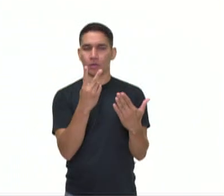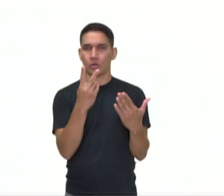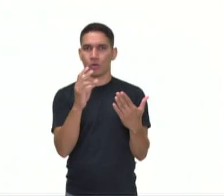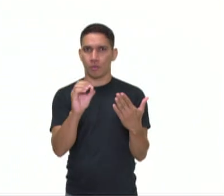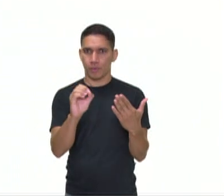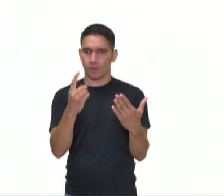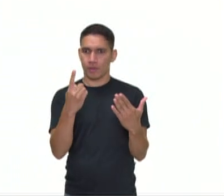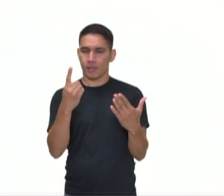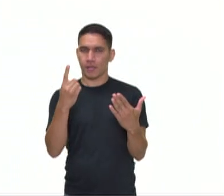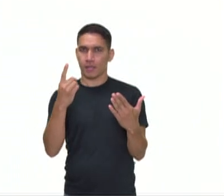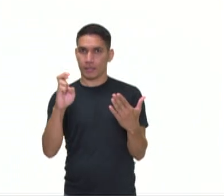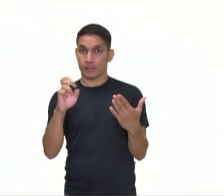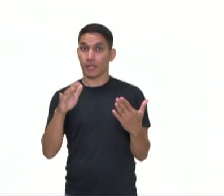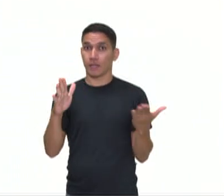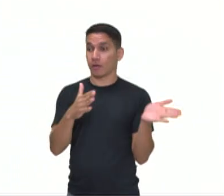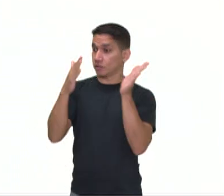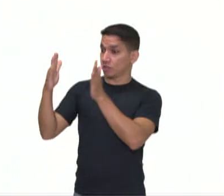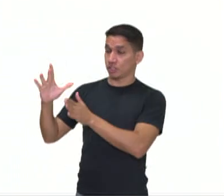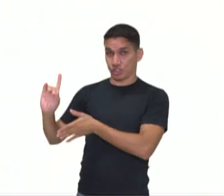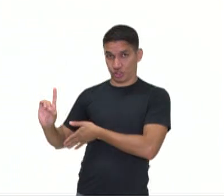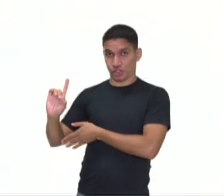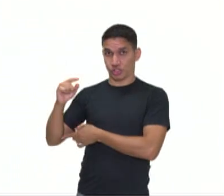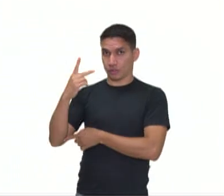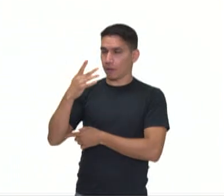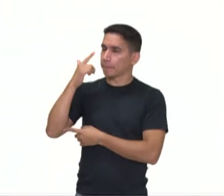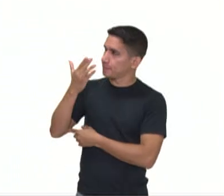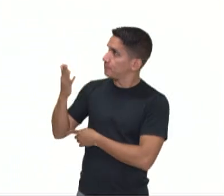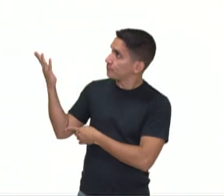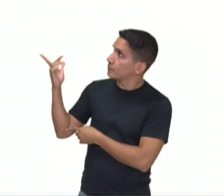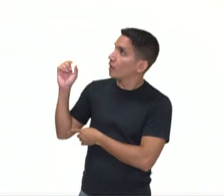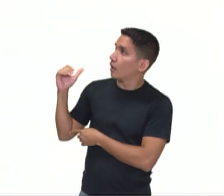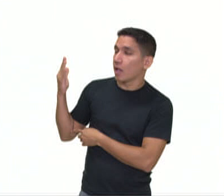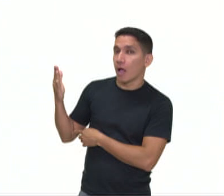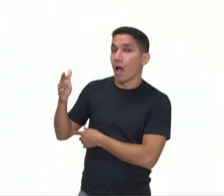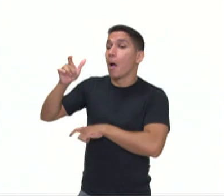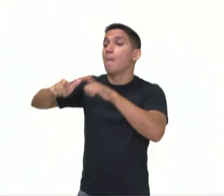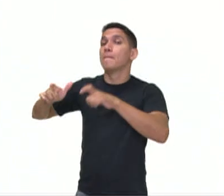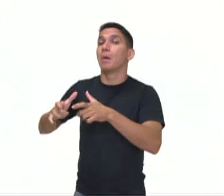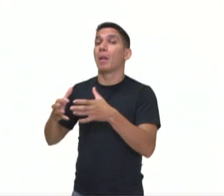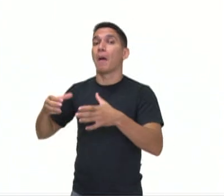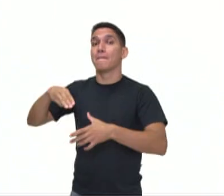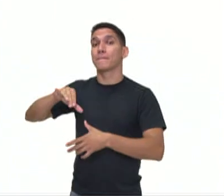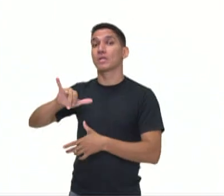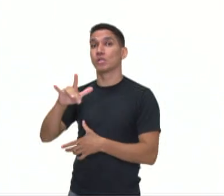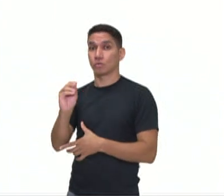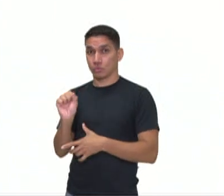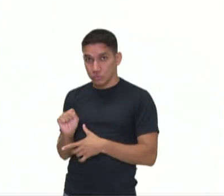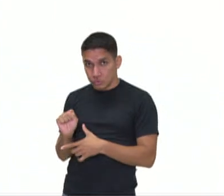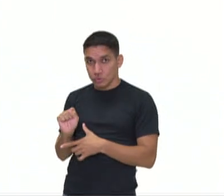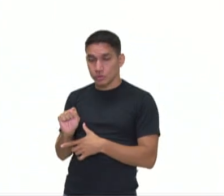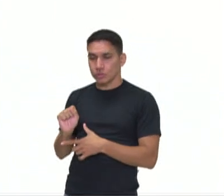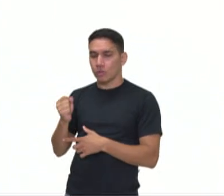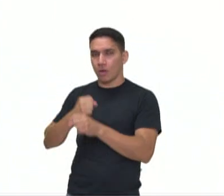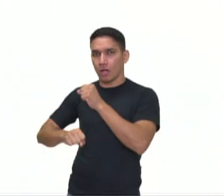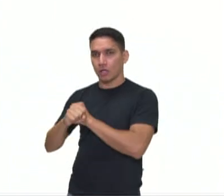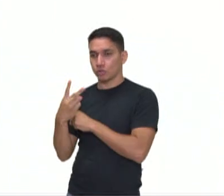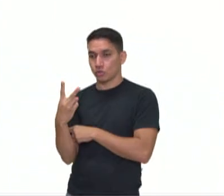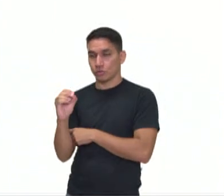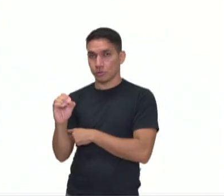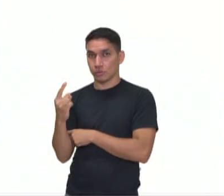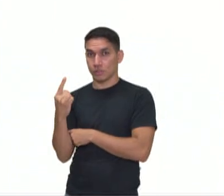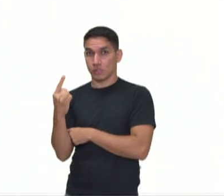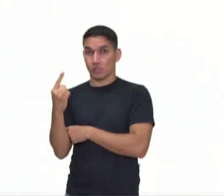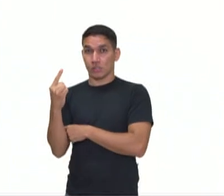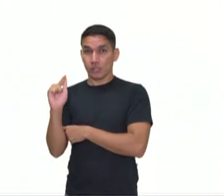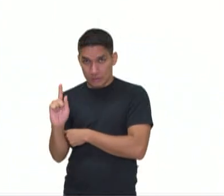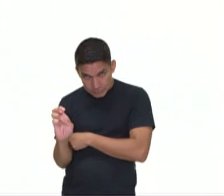do lado direito da sua tela, você vai ver a população em milhões em 2015 e em 1970